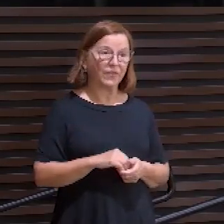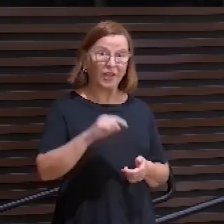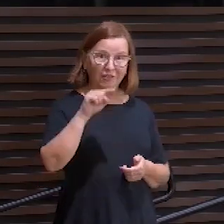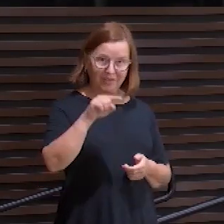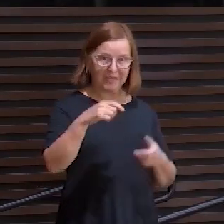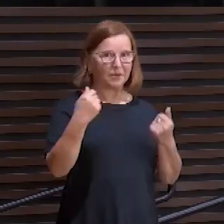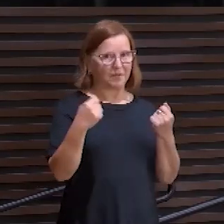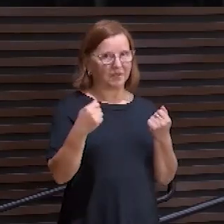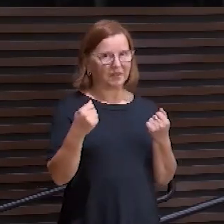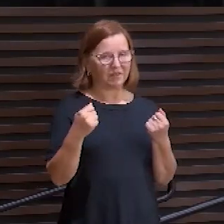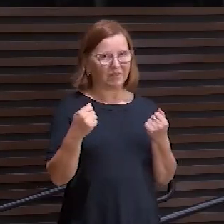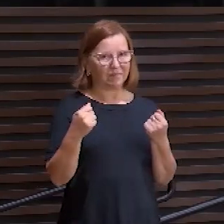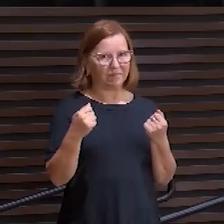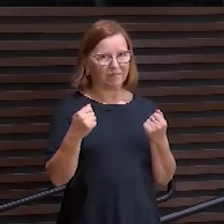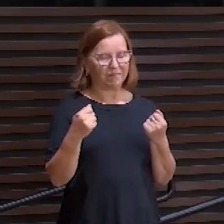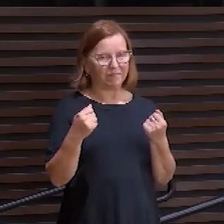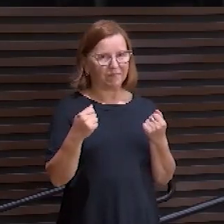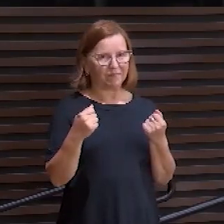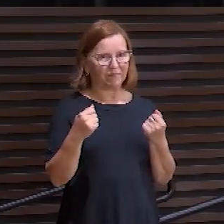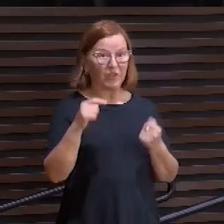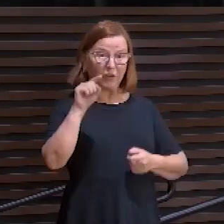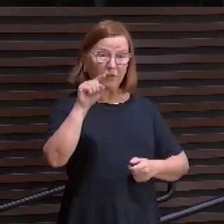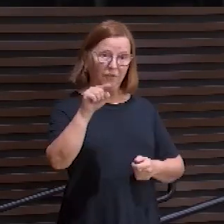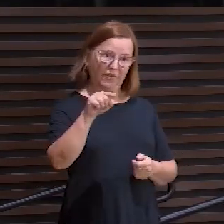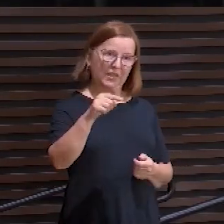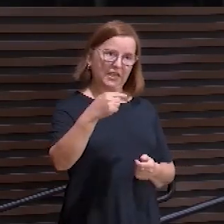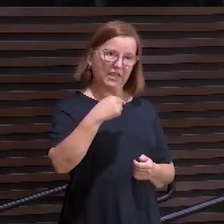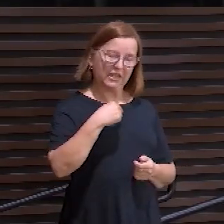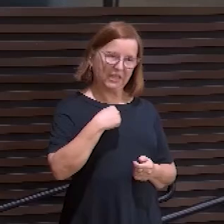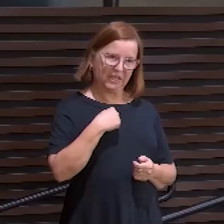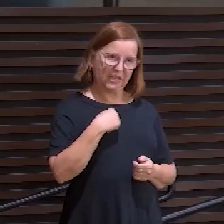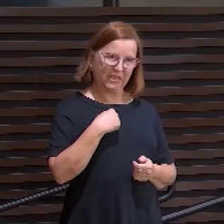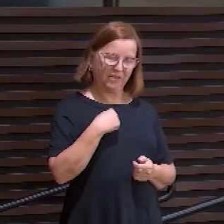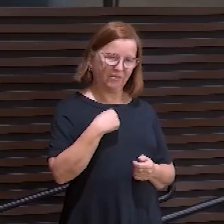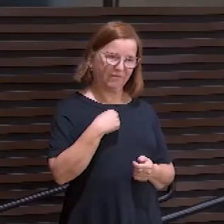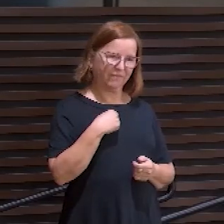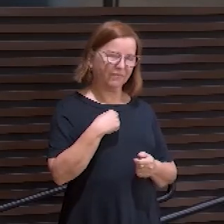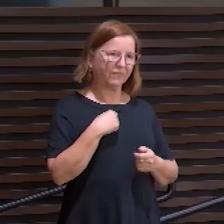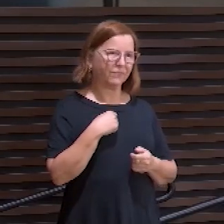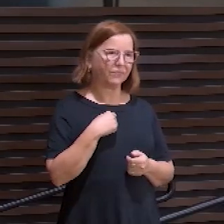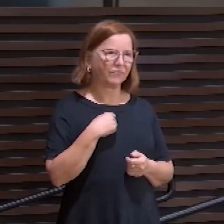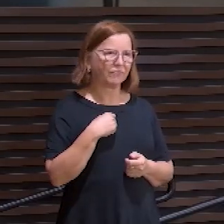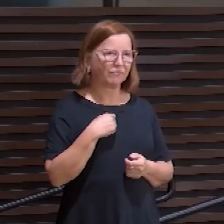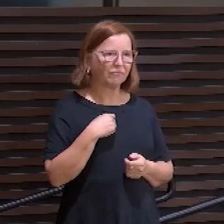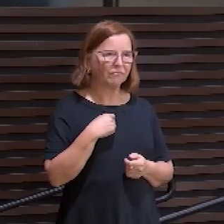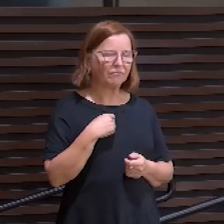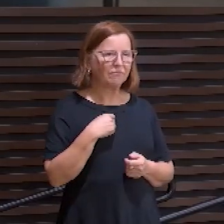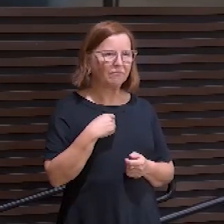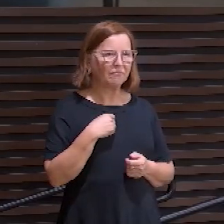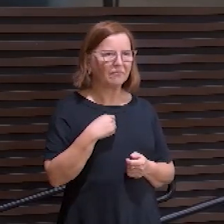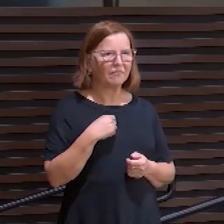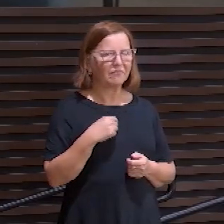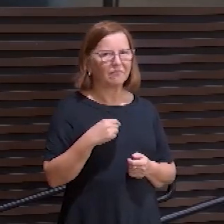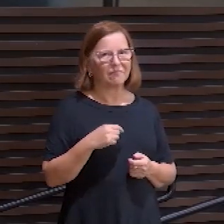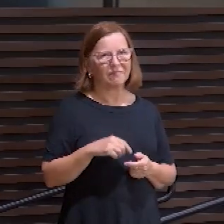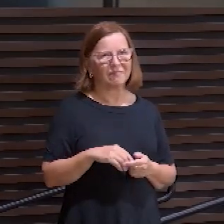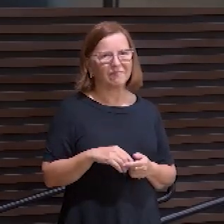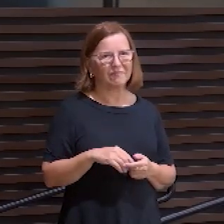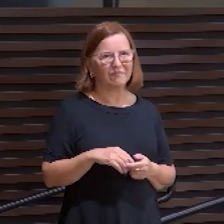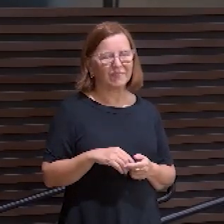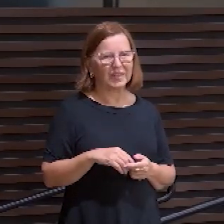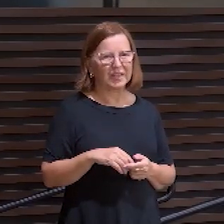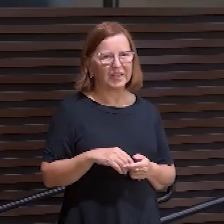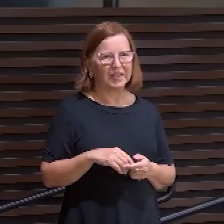Você precisava. Você que é um bandido ético, porque tem bandido do